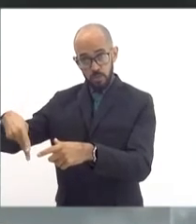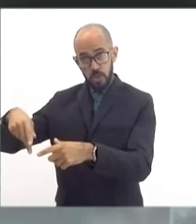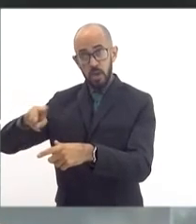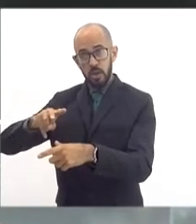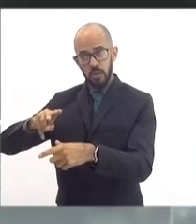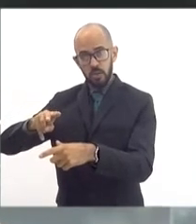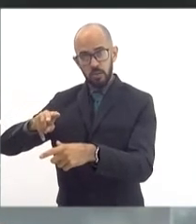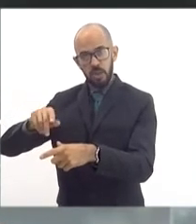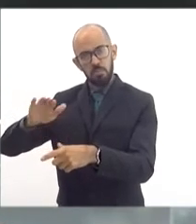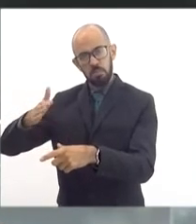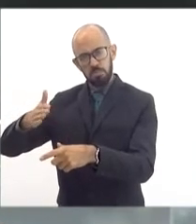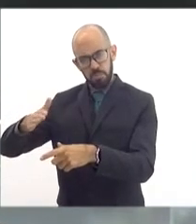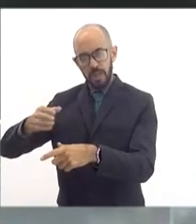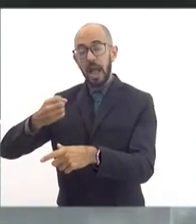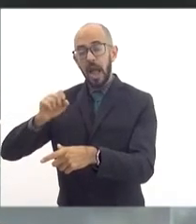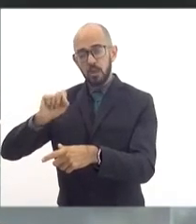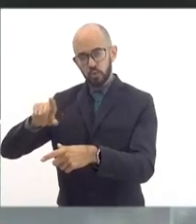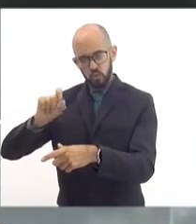uns 20 anos,